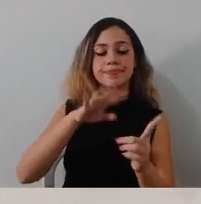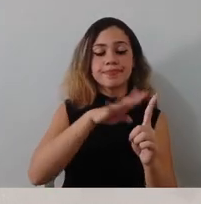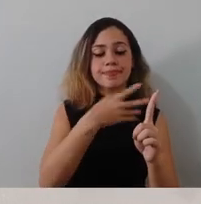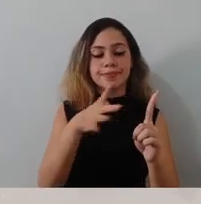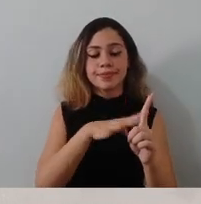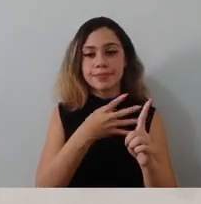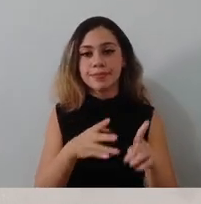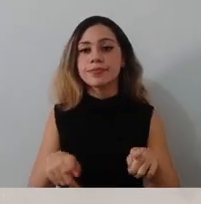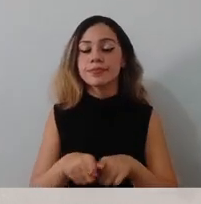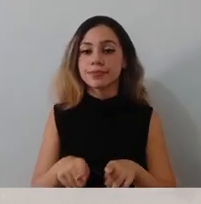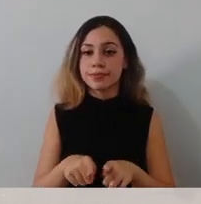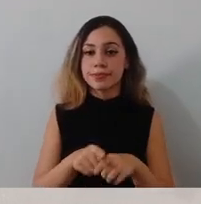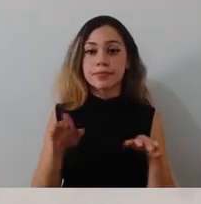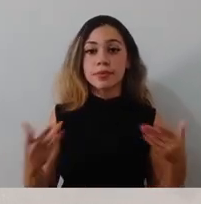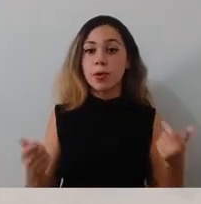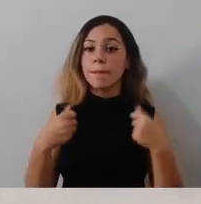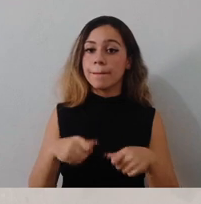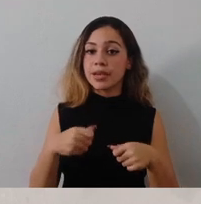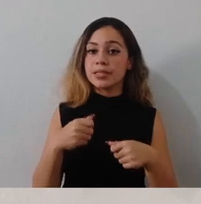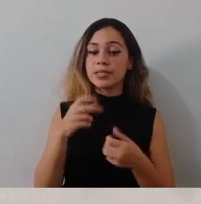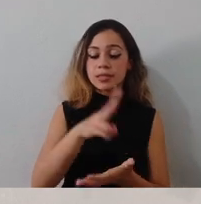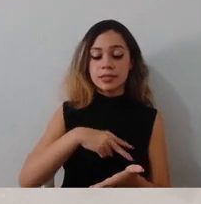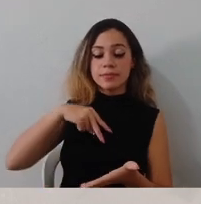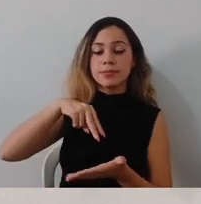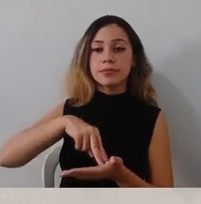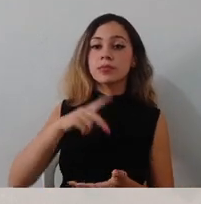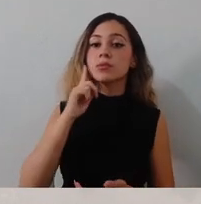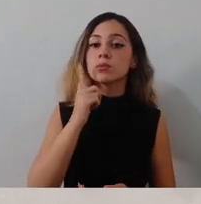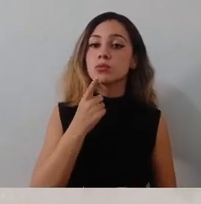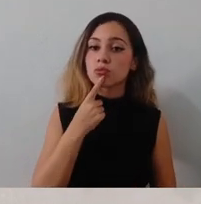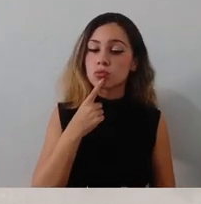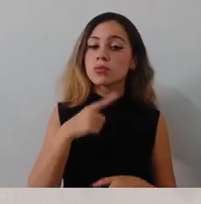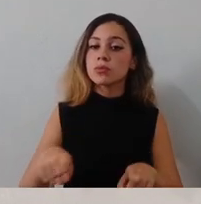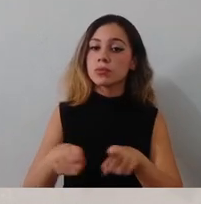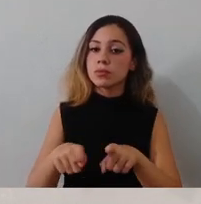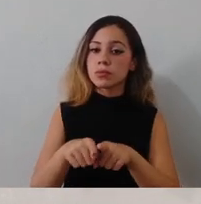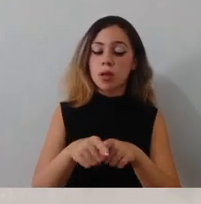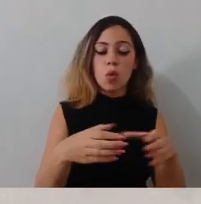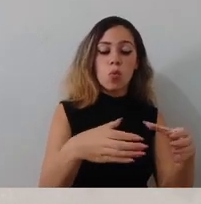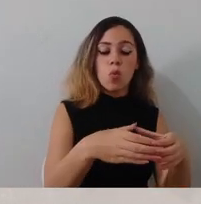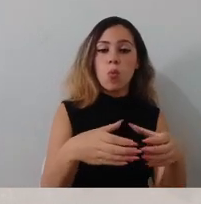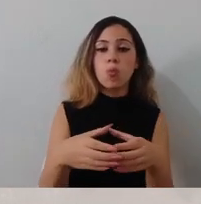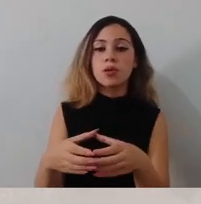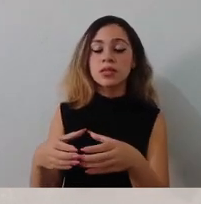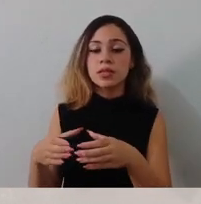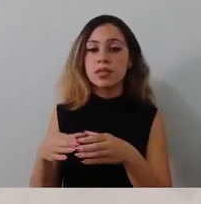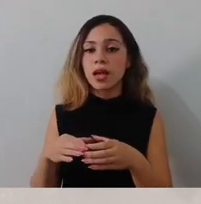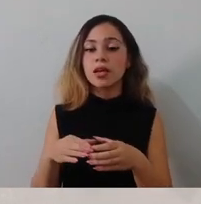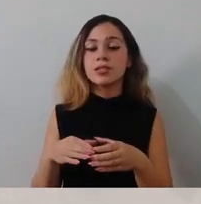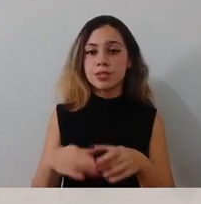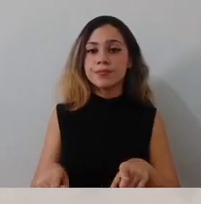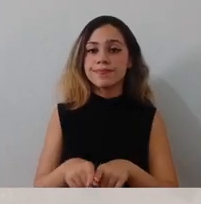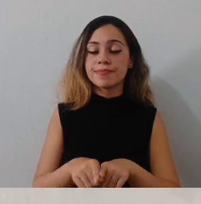que não oportunizar o lugar de fala para essas pessoas com deficiência e estas comunidades que